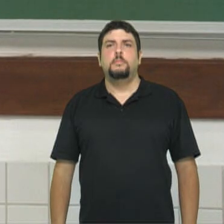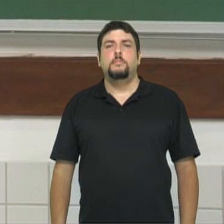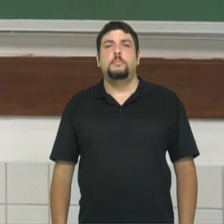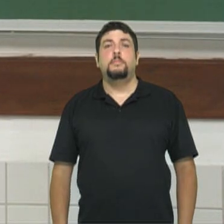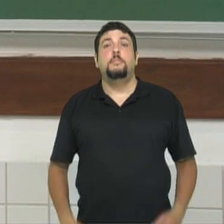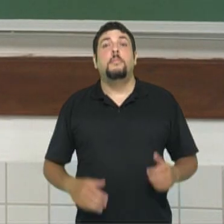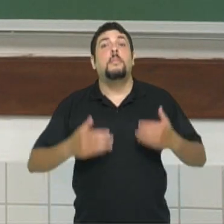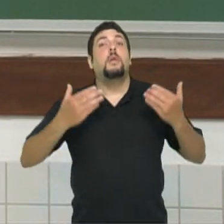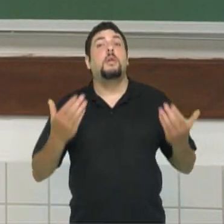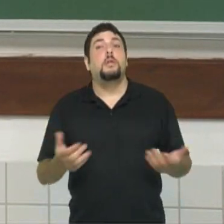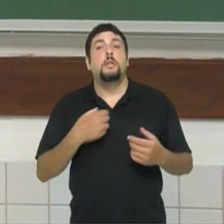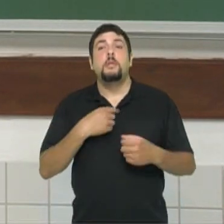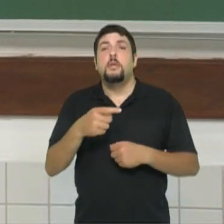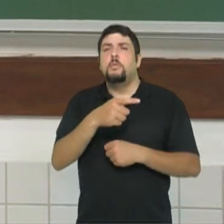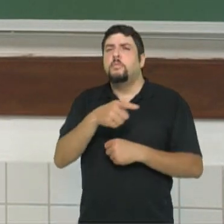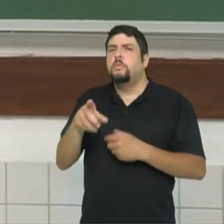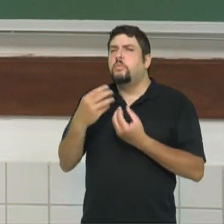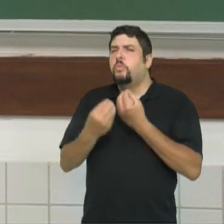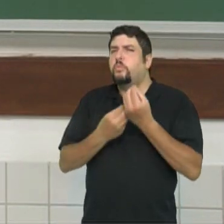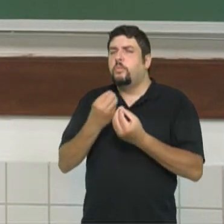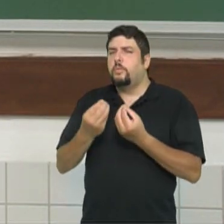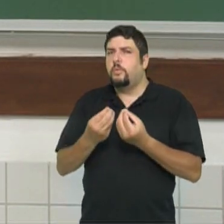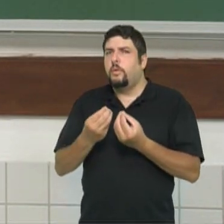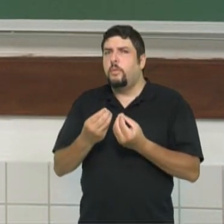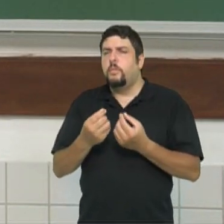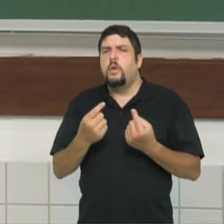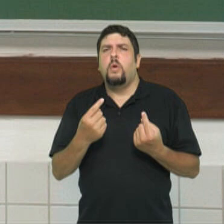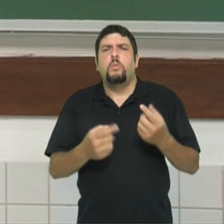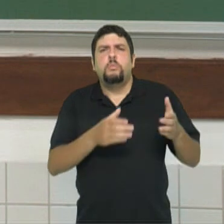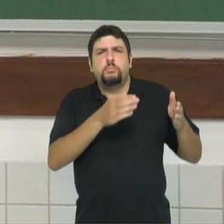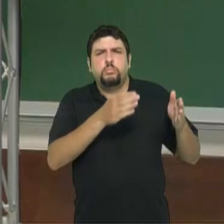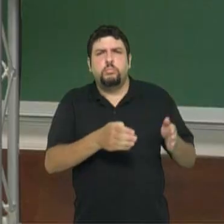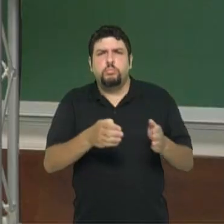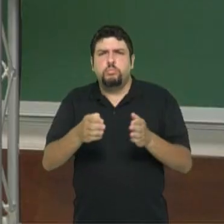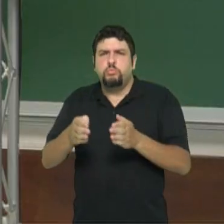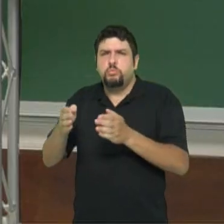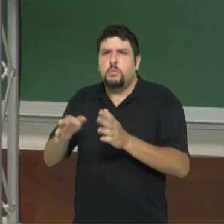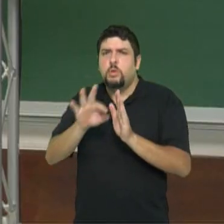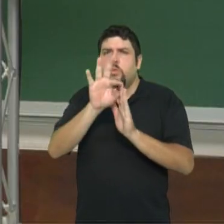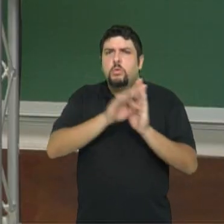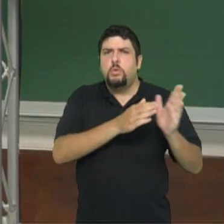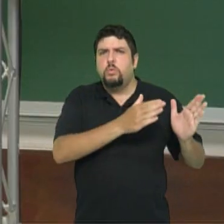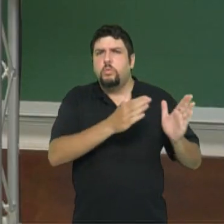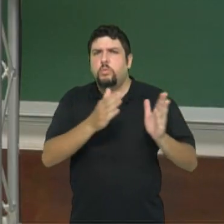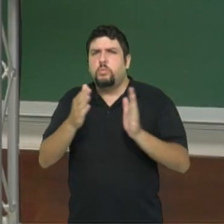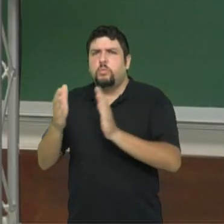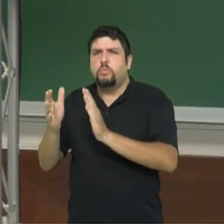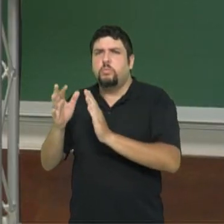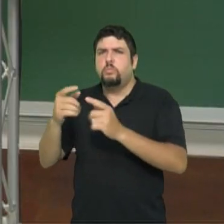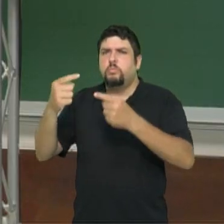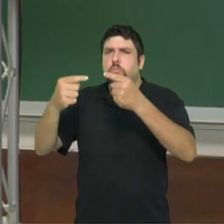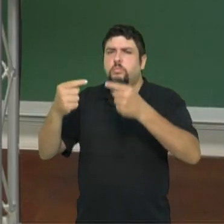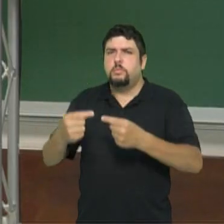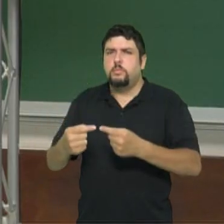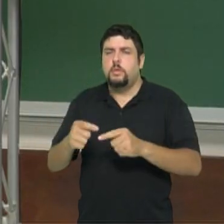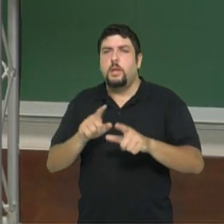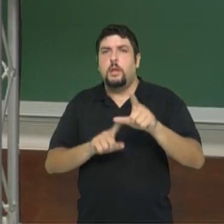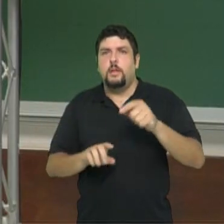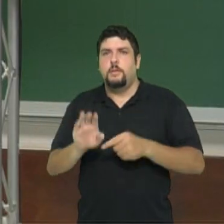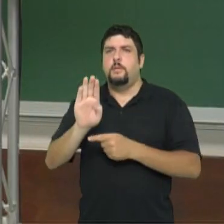E então, pessoal, quais são as partes de uma dissertação argumentativa? Letra